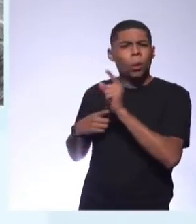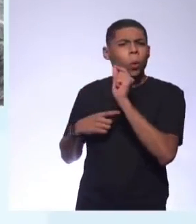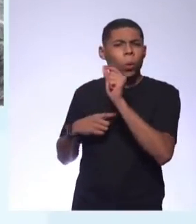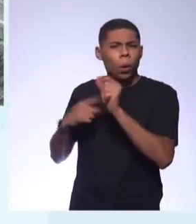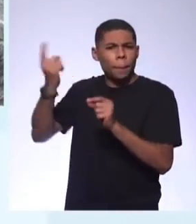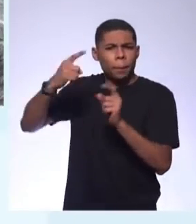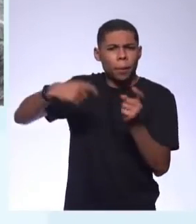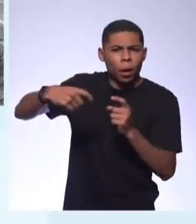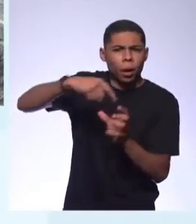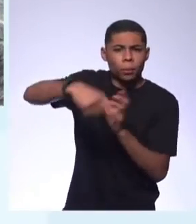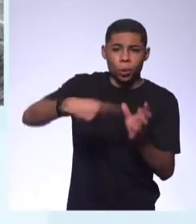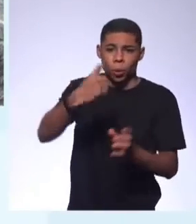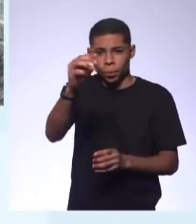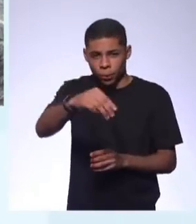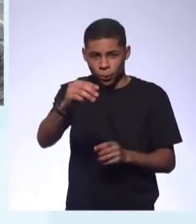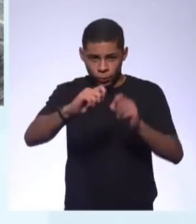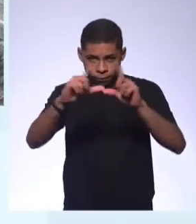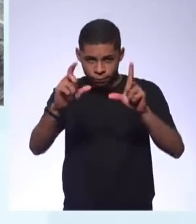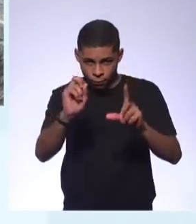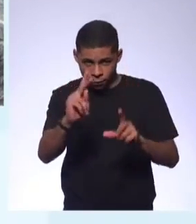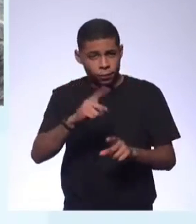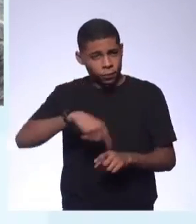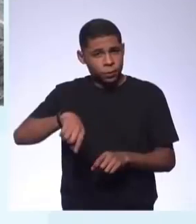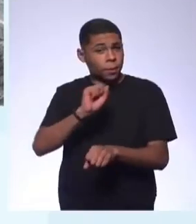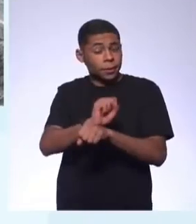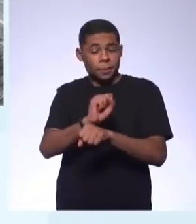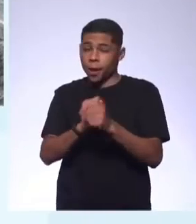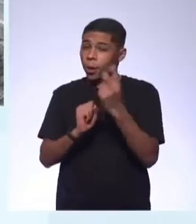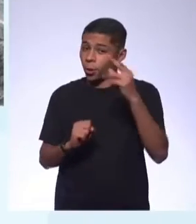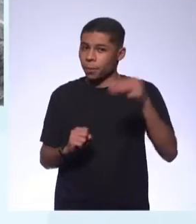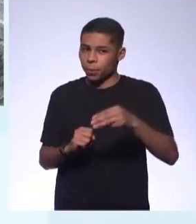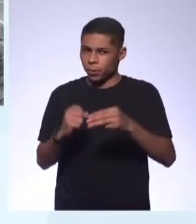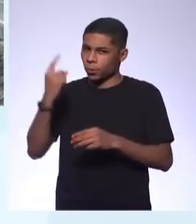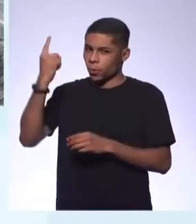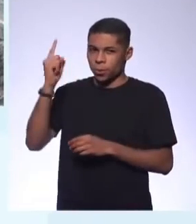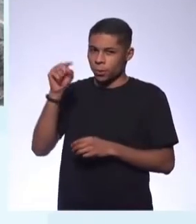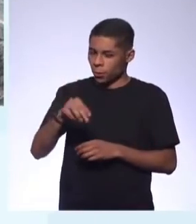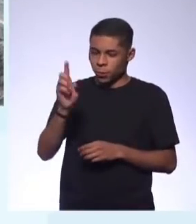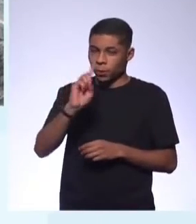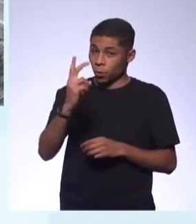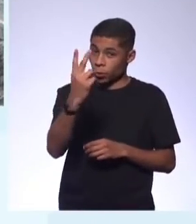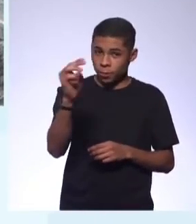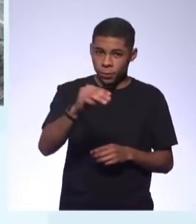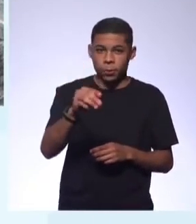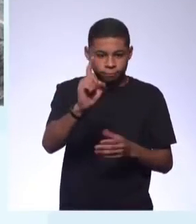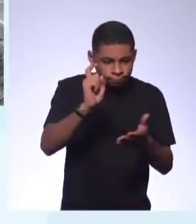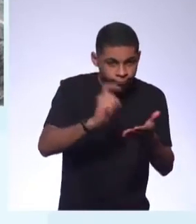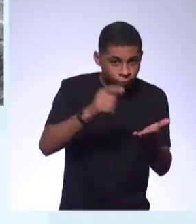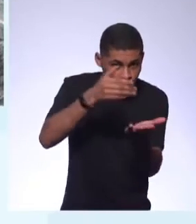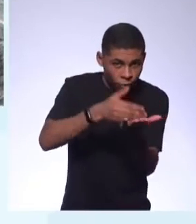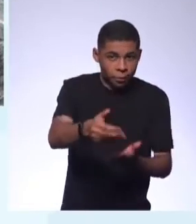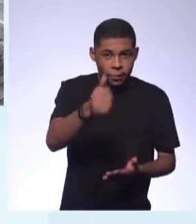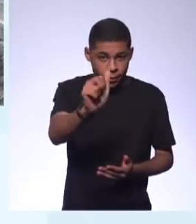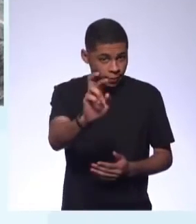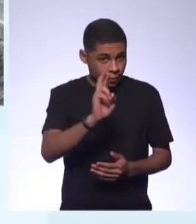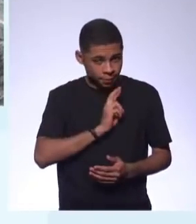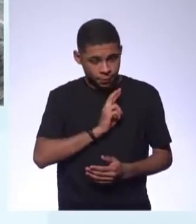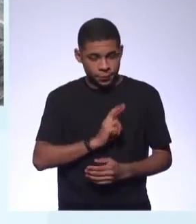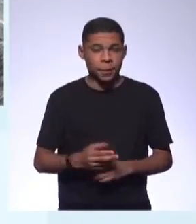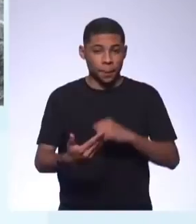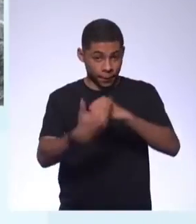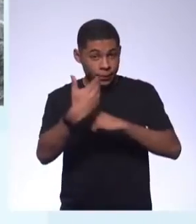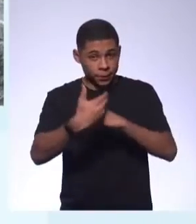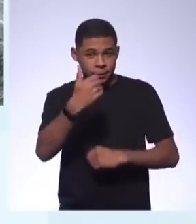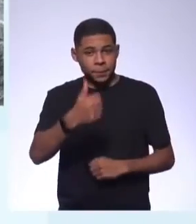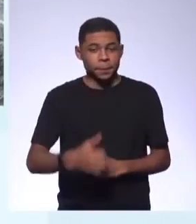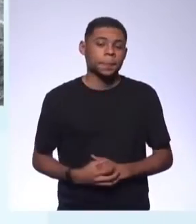Mundial? Tem 1 minuto na tela. Vamos dar 2 minutos para vocês. Dedinho no teclado, responda,